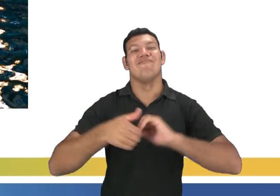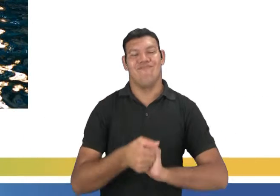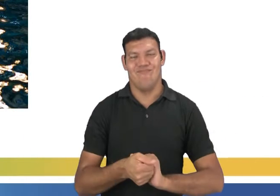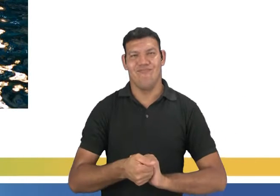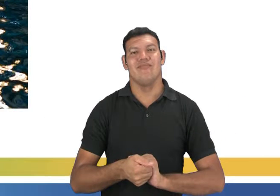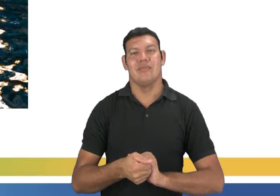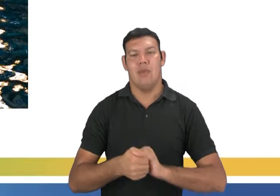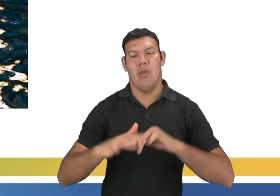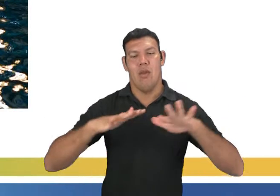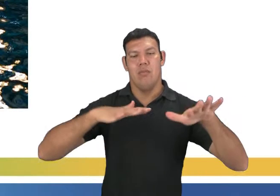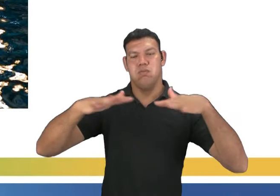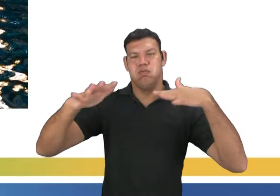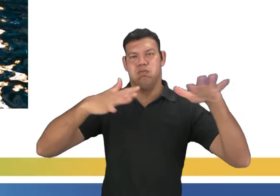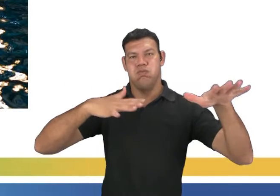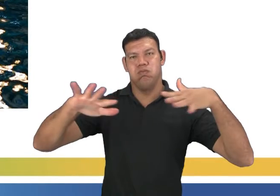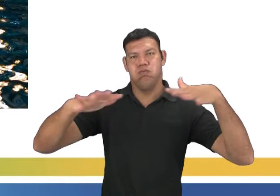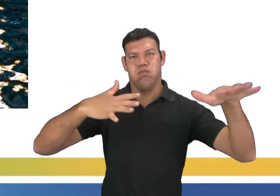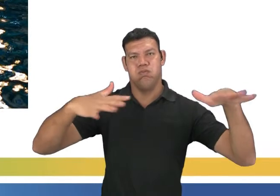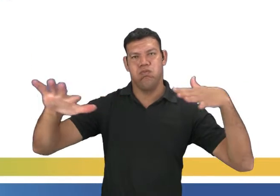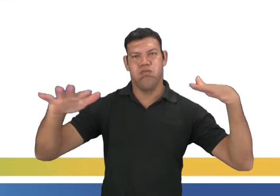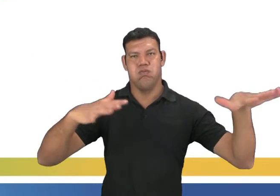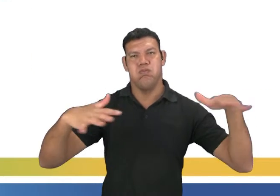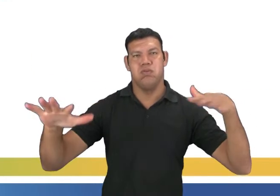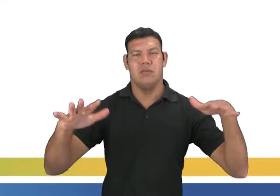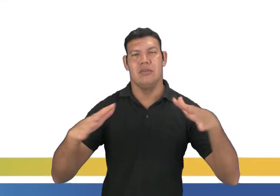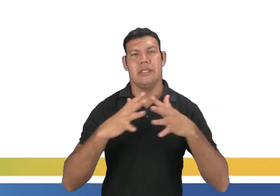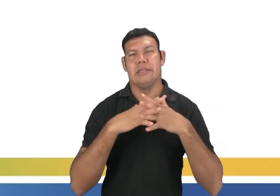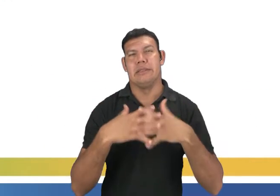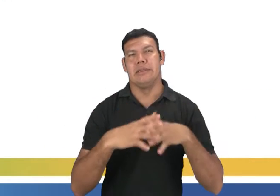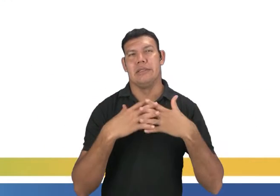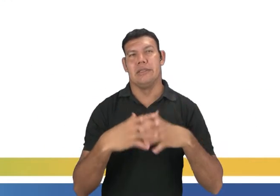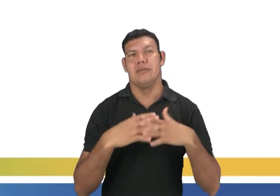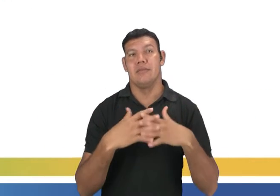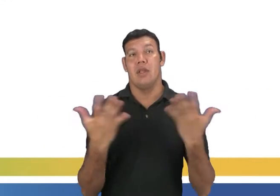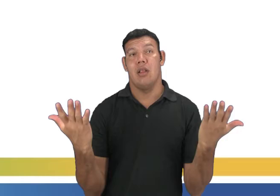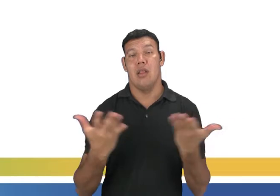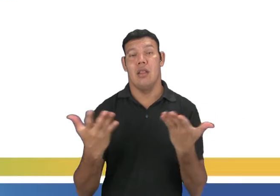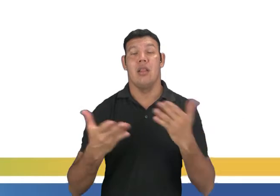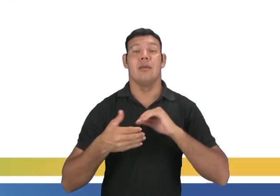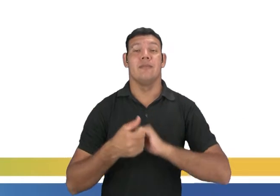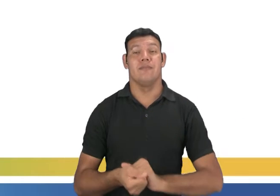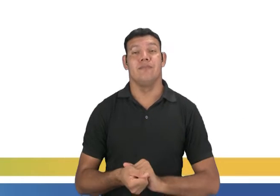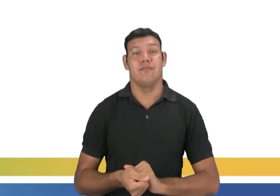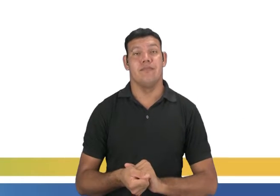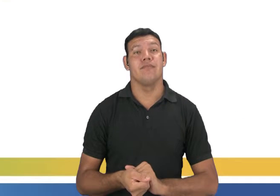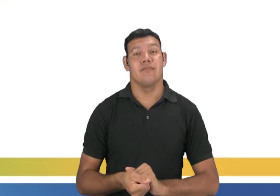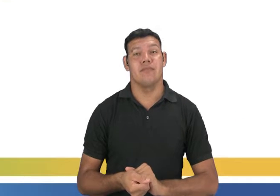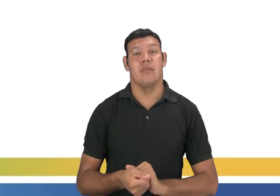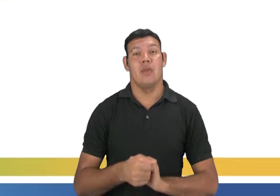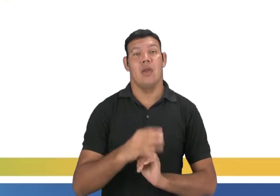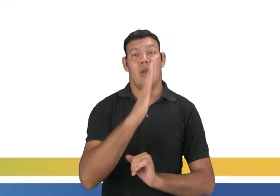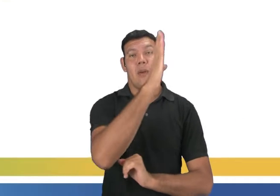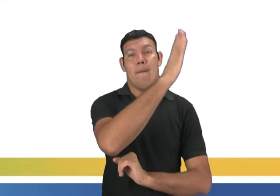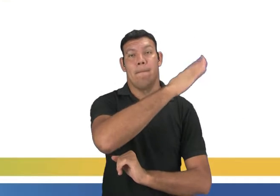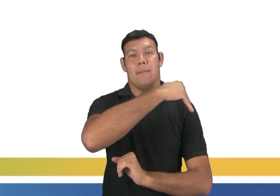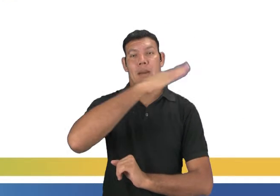aí na água, que vai gerar uma reflexão difusa. E aí vamos aqui, peguei uma onda, vamos definir